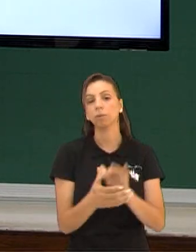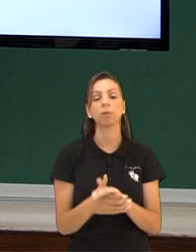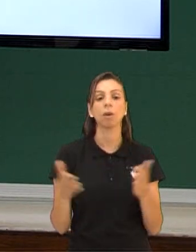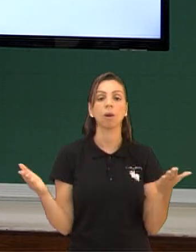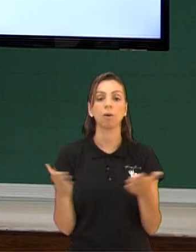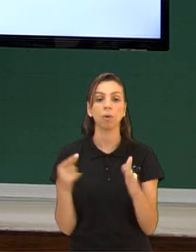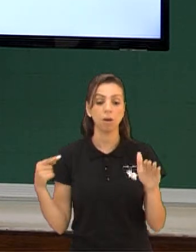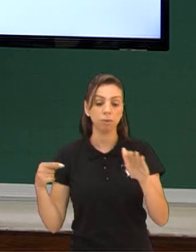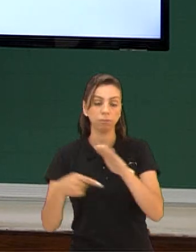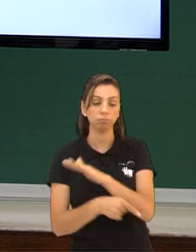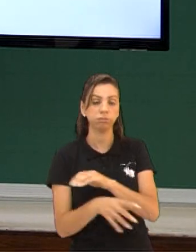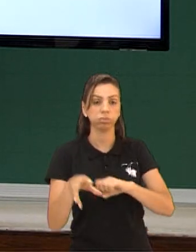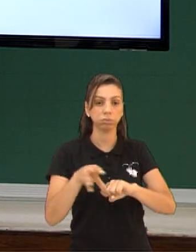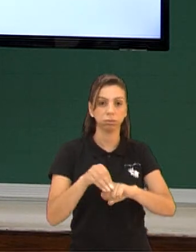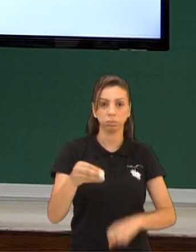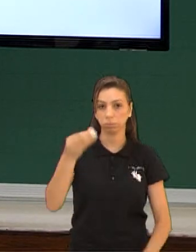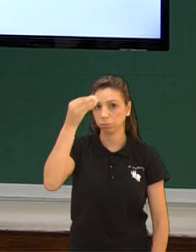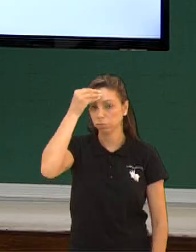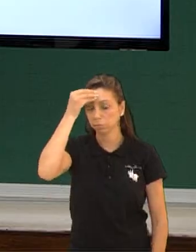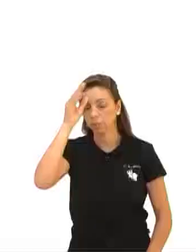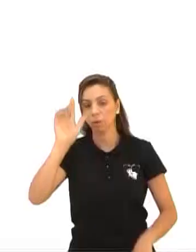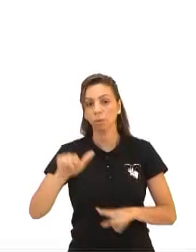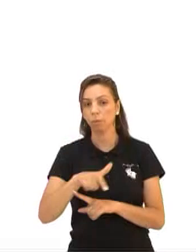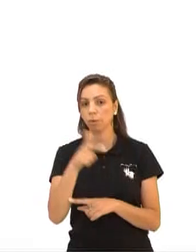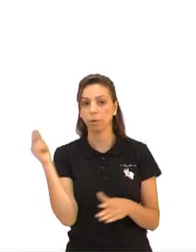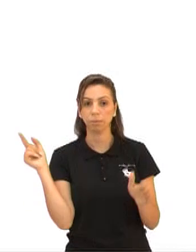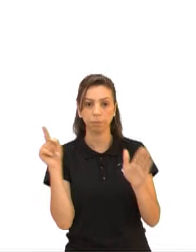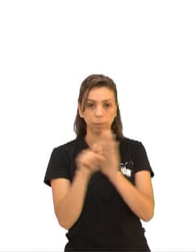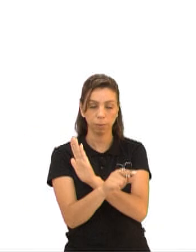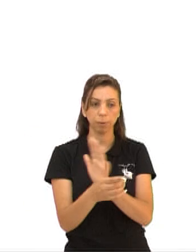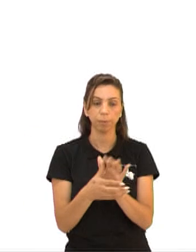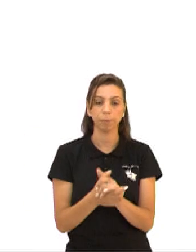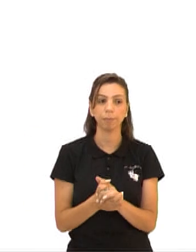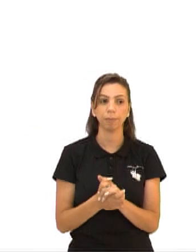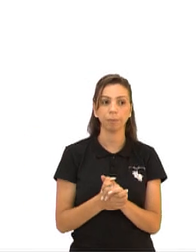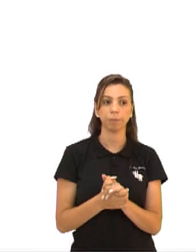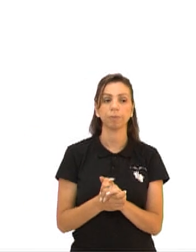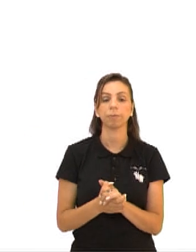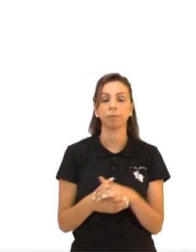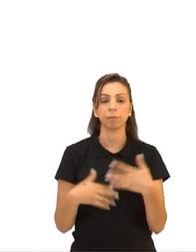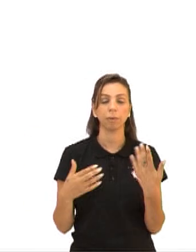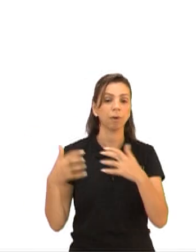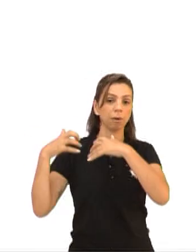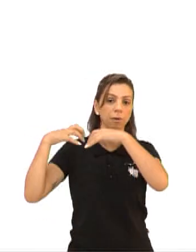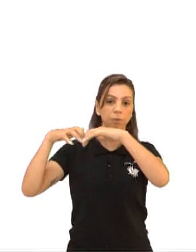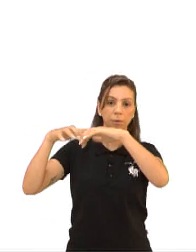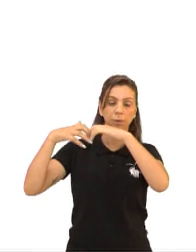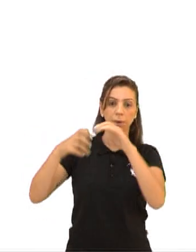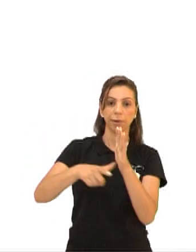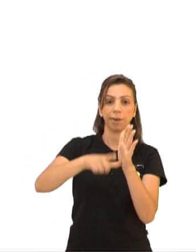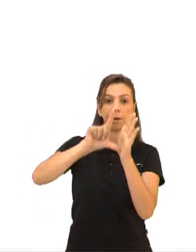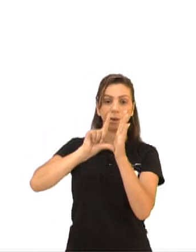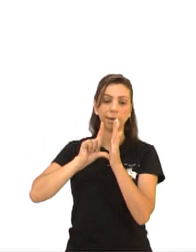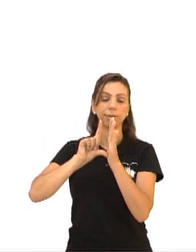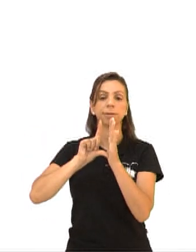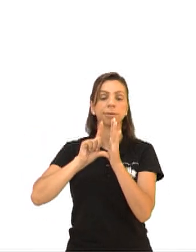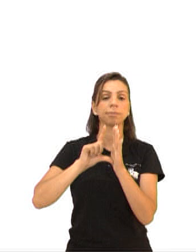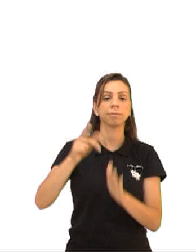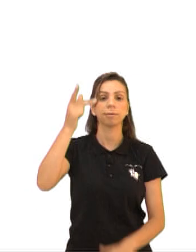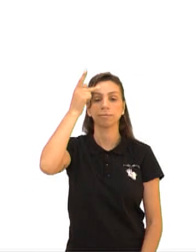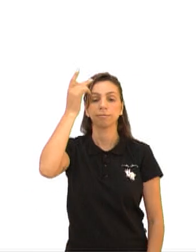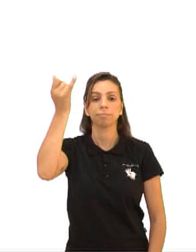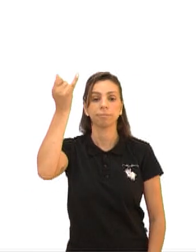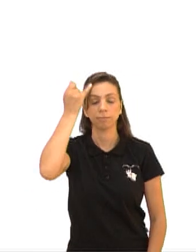gente aprofundar esses conhecimentos, vamos a mais uma questão. Em relação às reflexões que antecederam Immanuel Kant. Letra